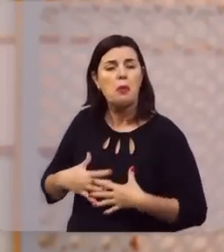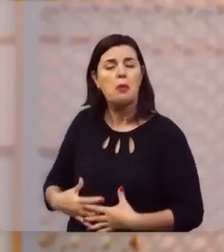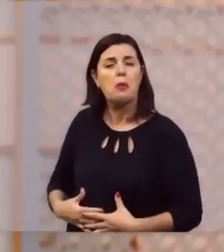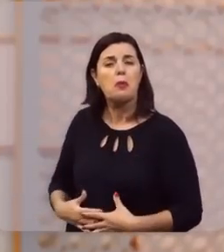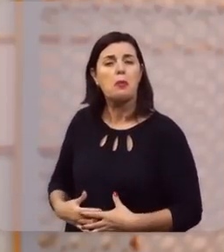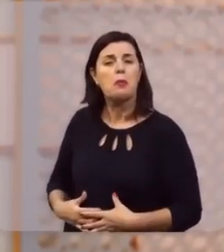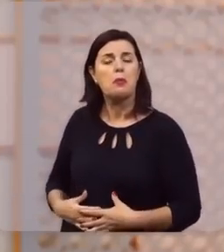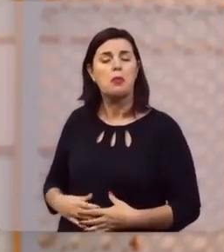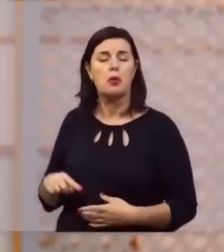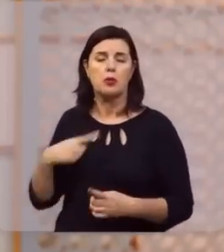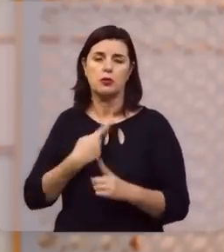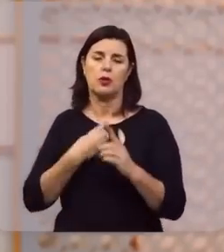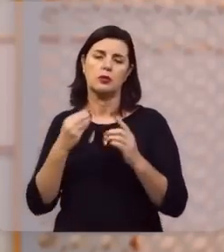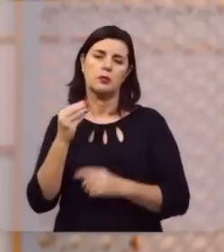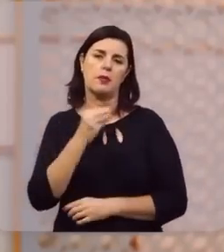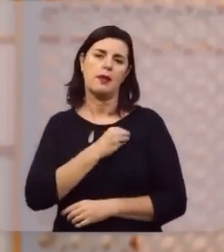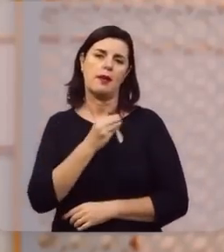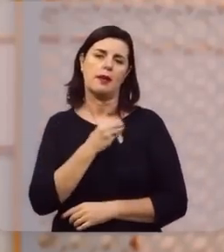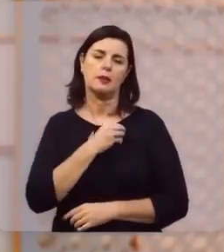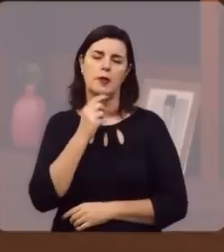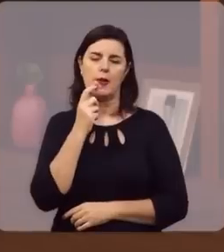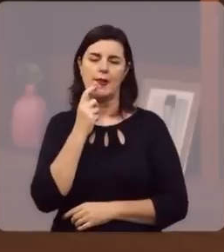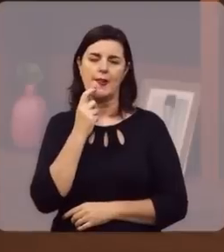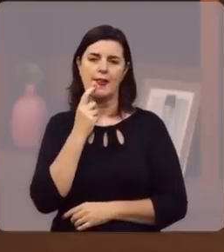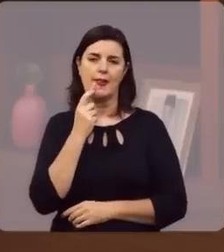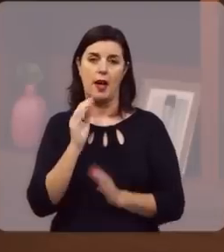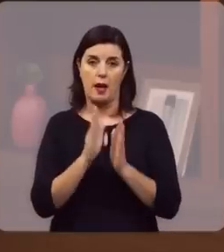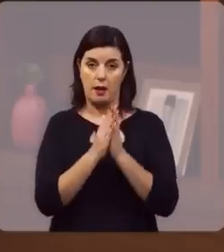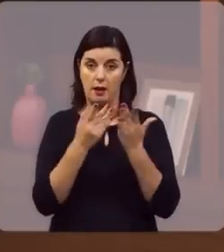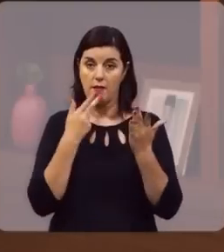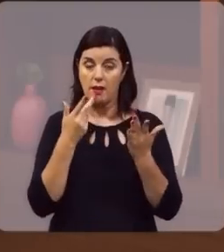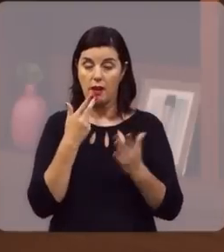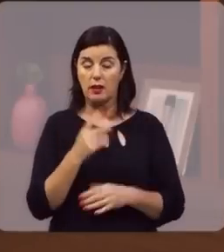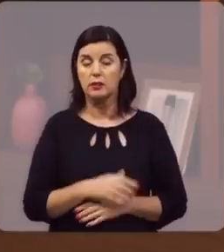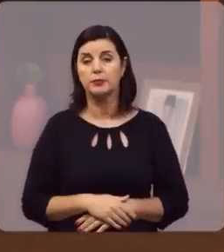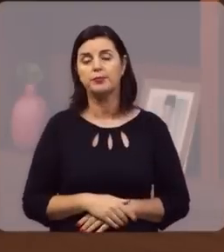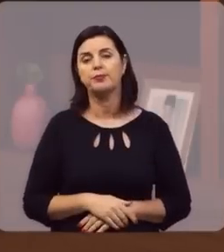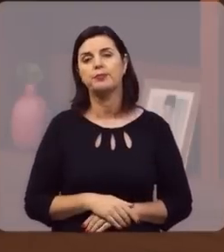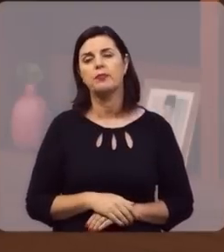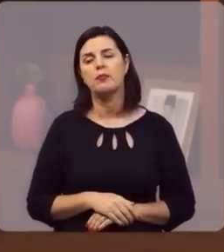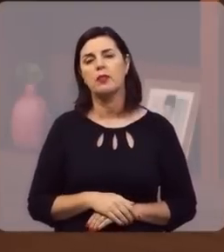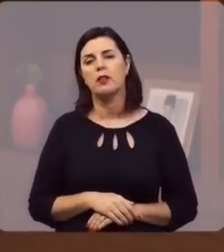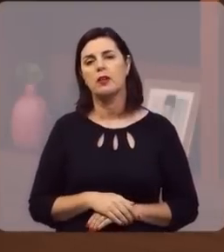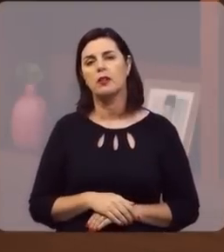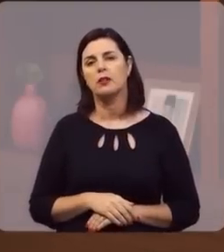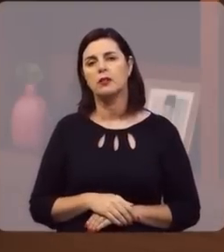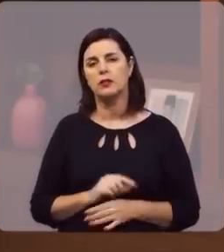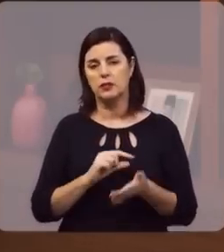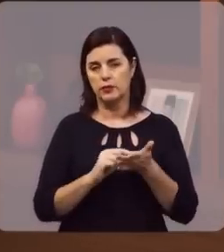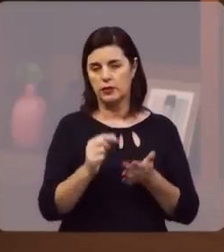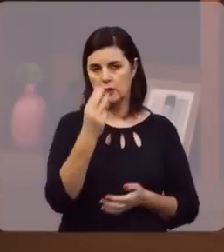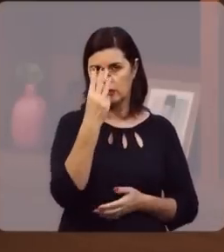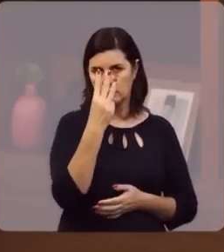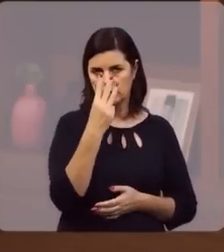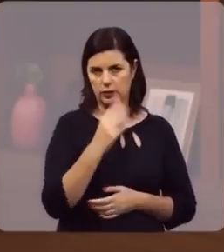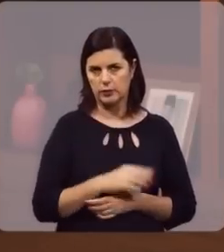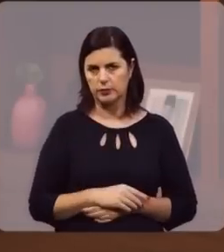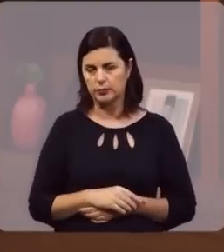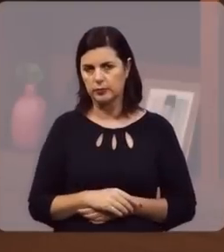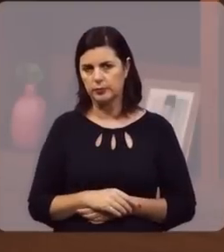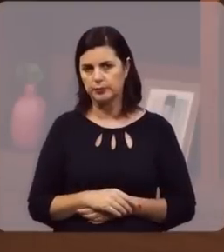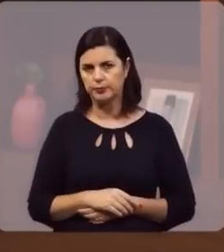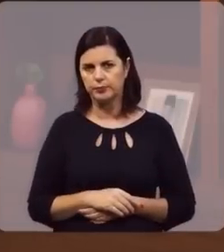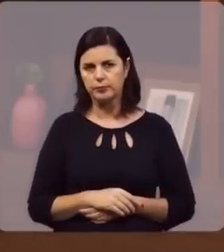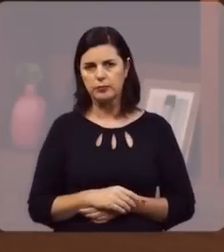Madeiro os nossos pecados mas diz a escritura o Versículo 3